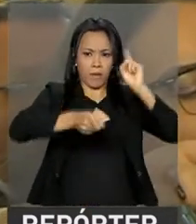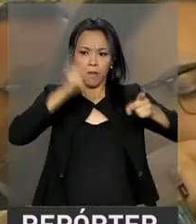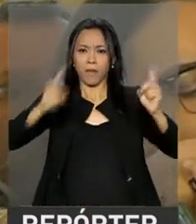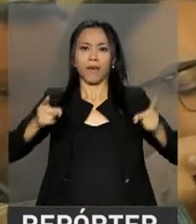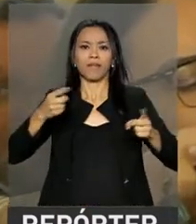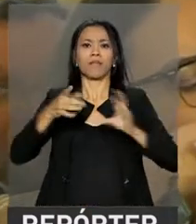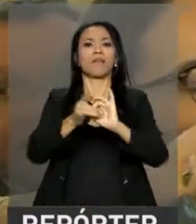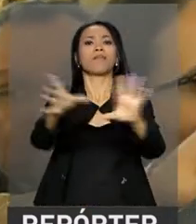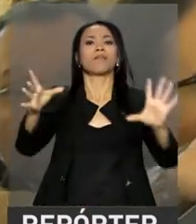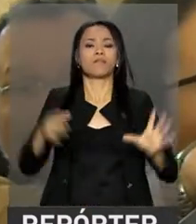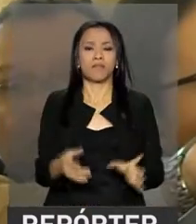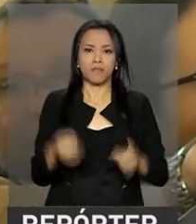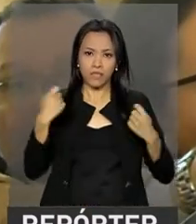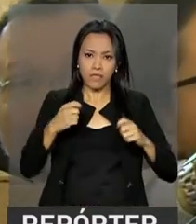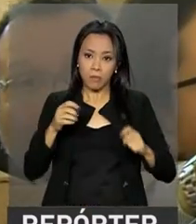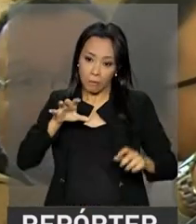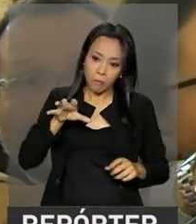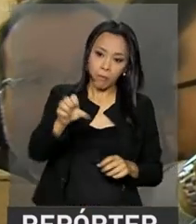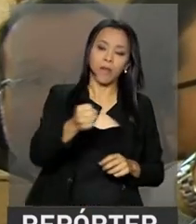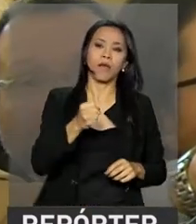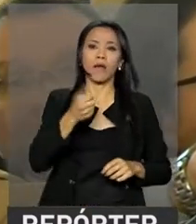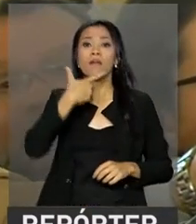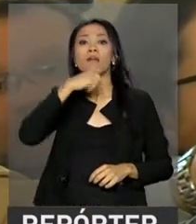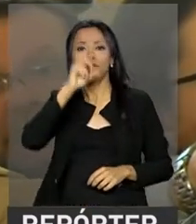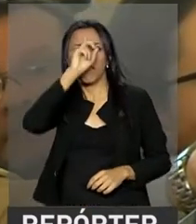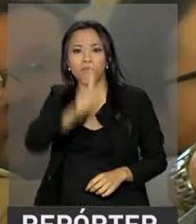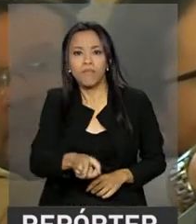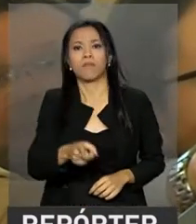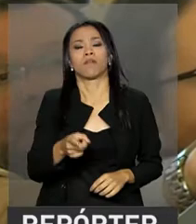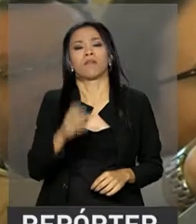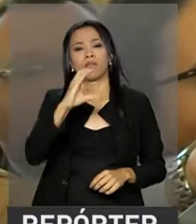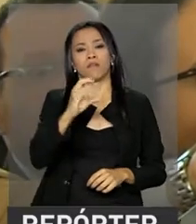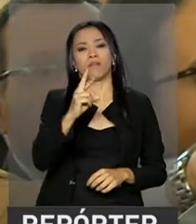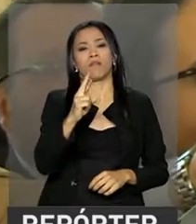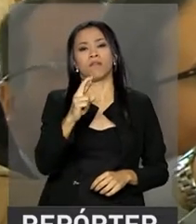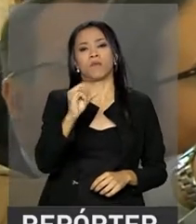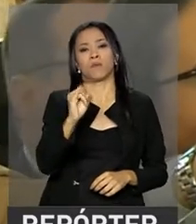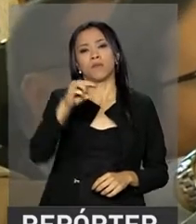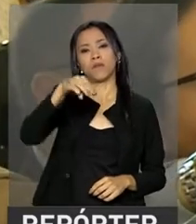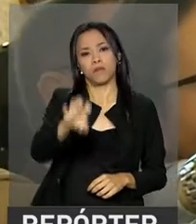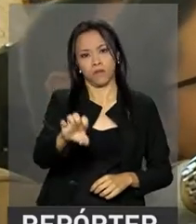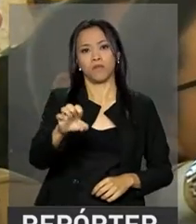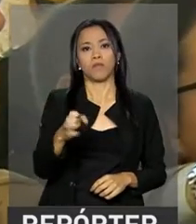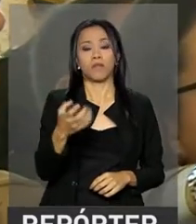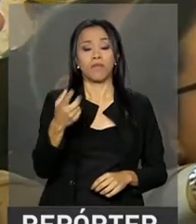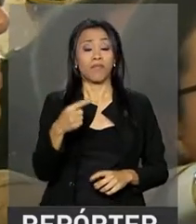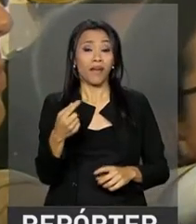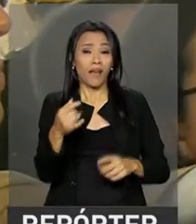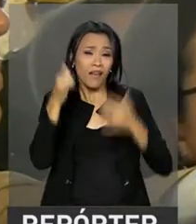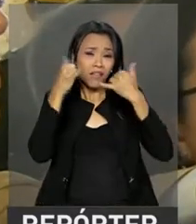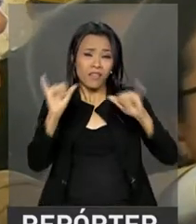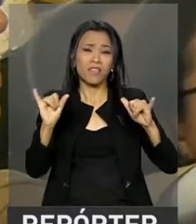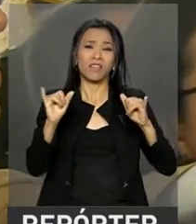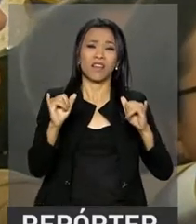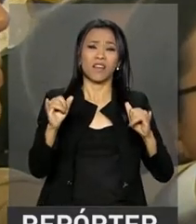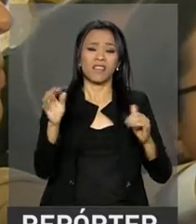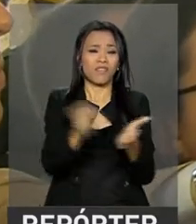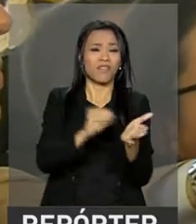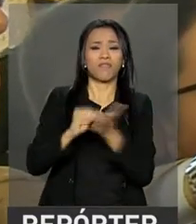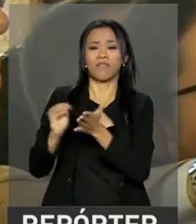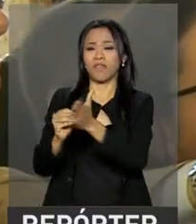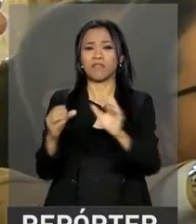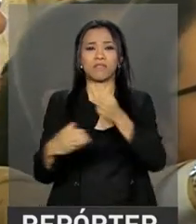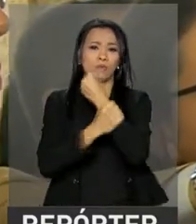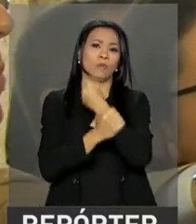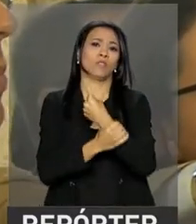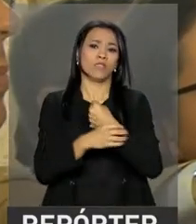tá? Para poder, de fato, mudar, ajudar a mudar a situação de insegurança que os